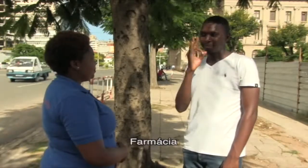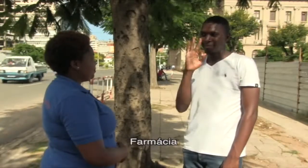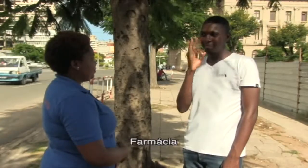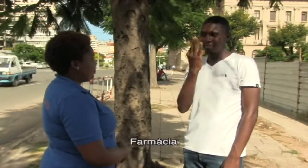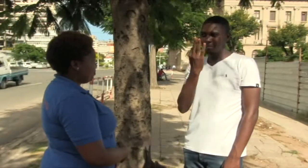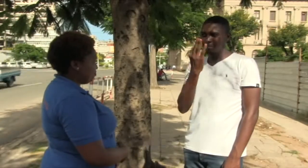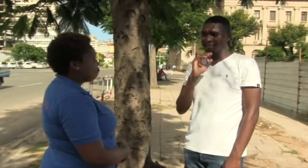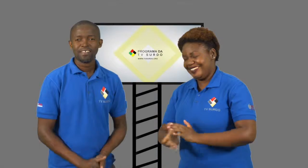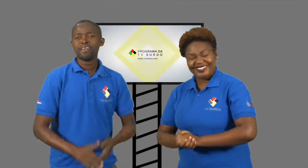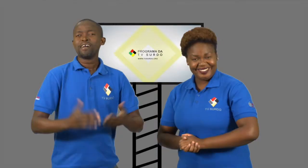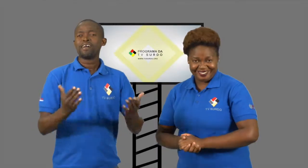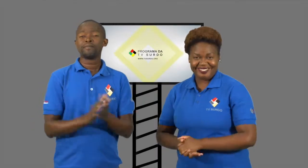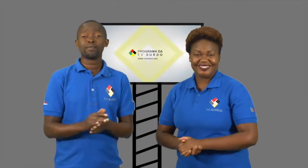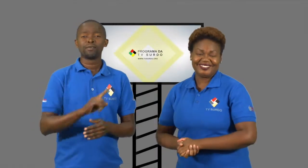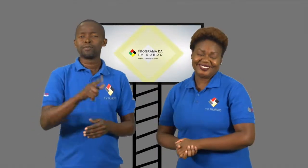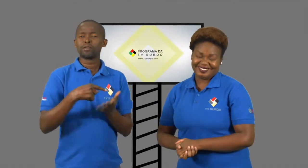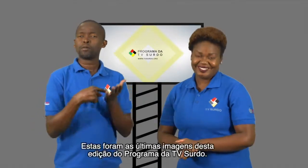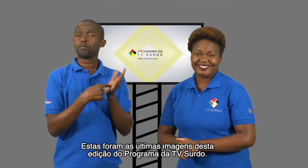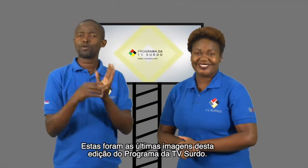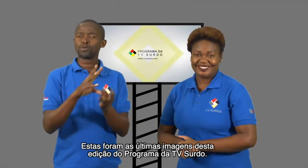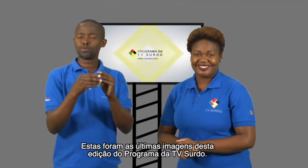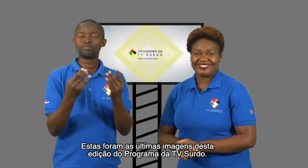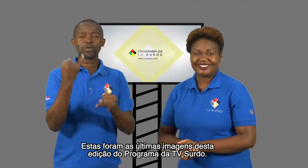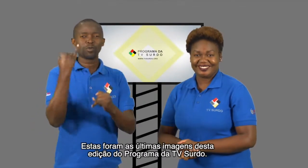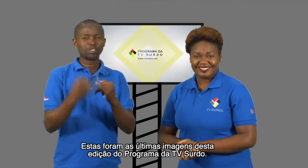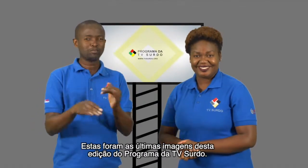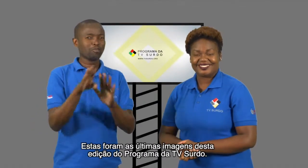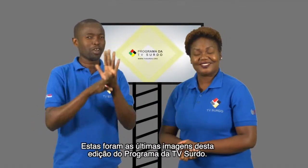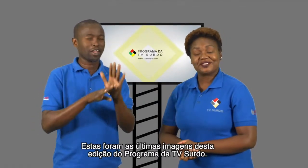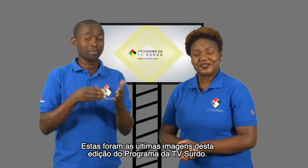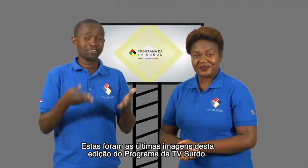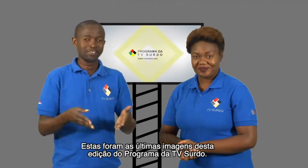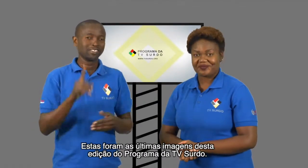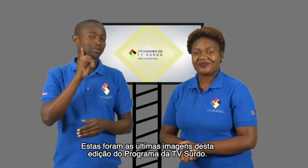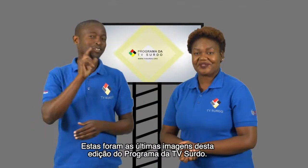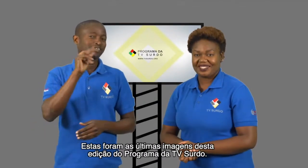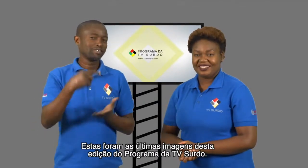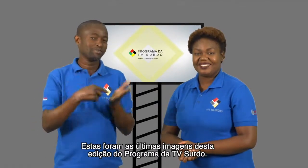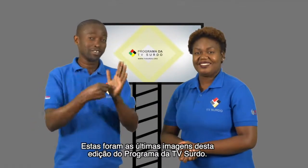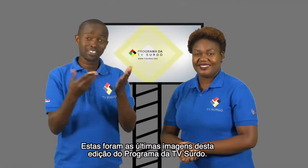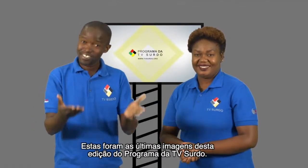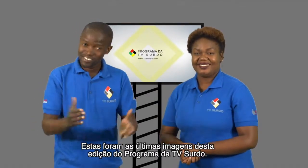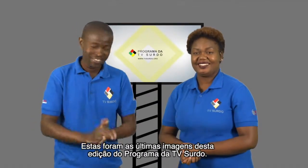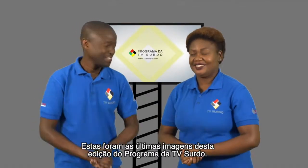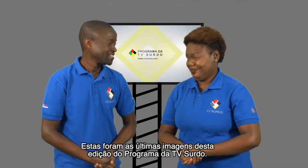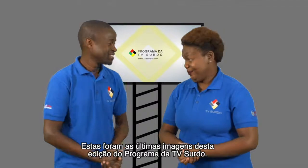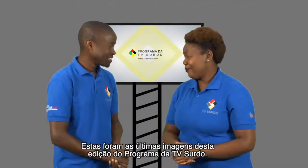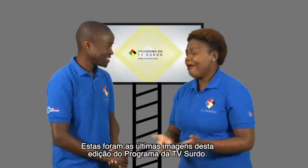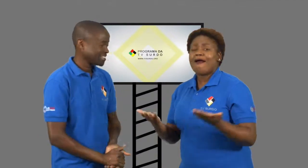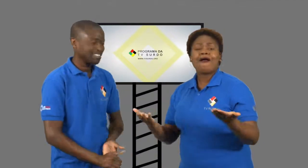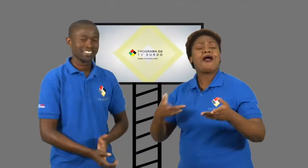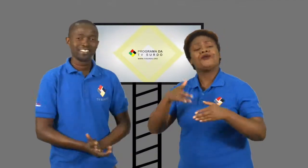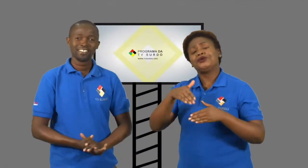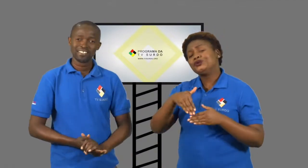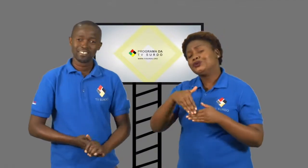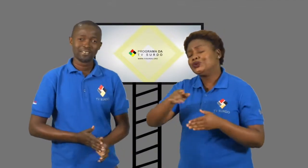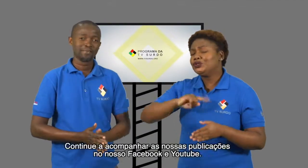Farmácia Estas foram as últimas imagens desta edição do programa da TV Sur.